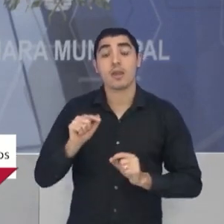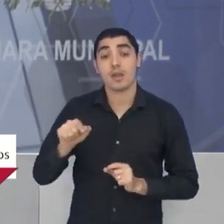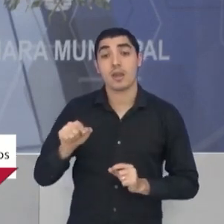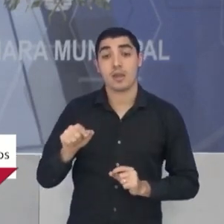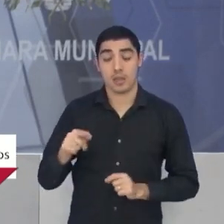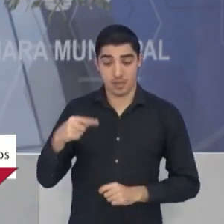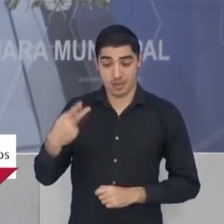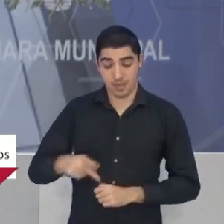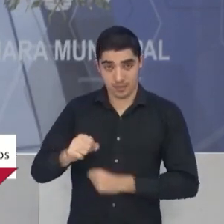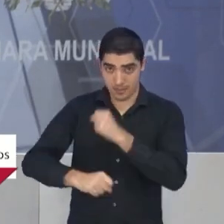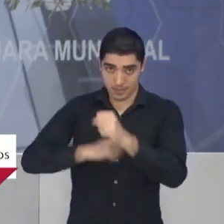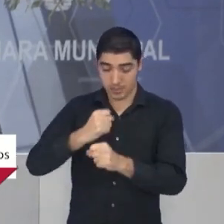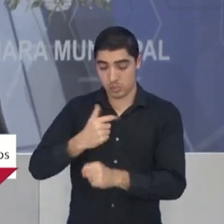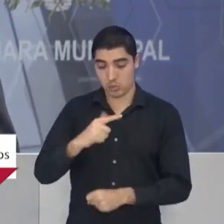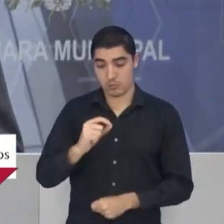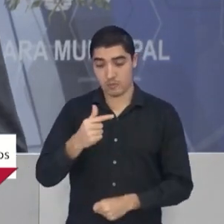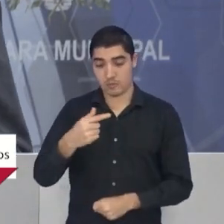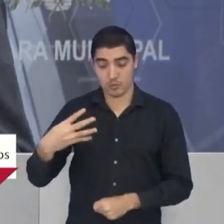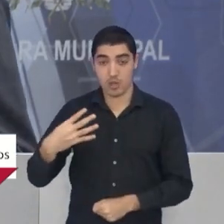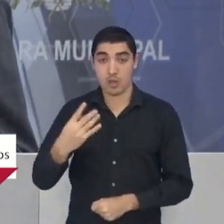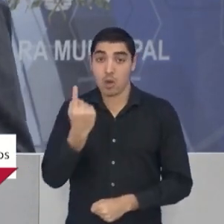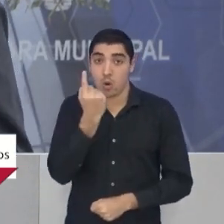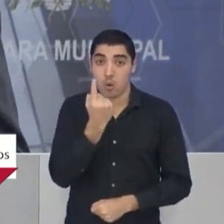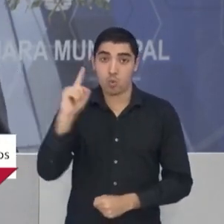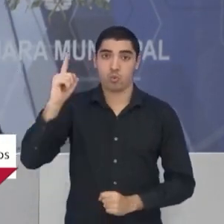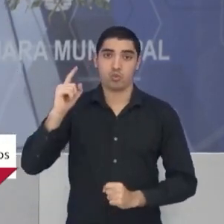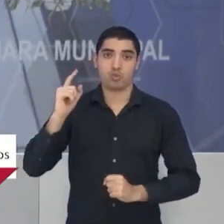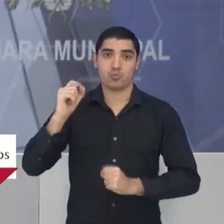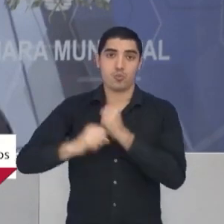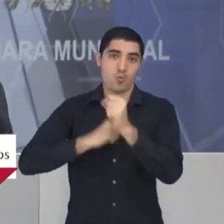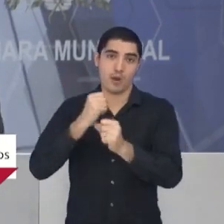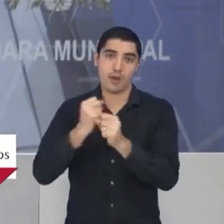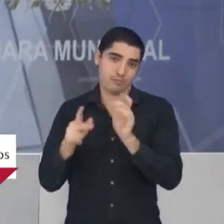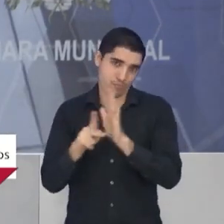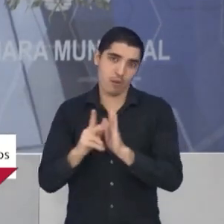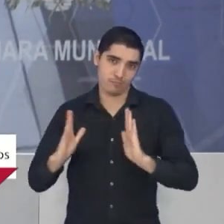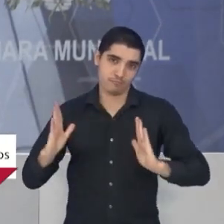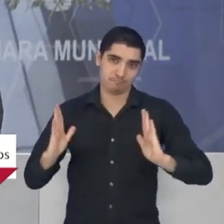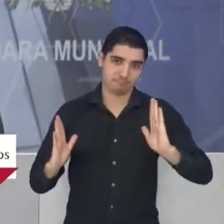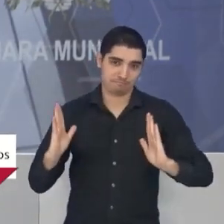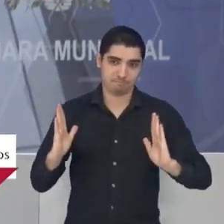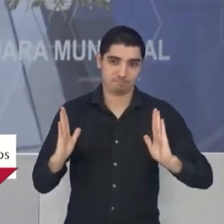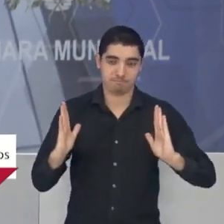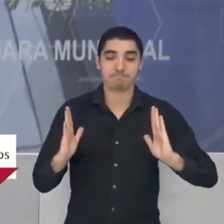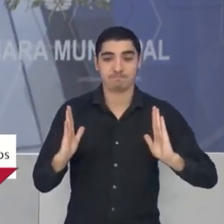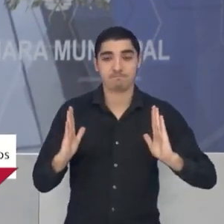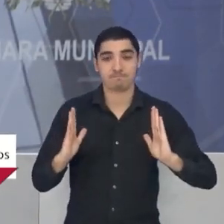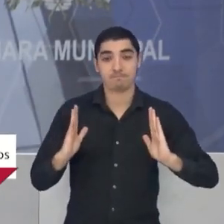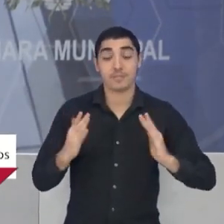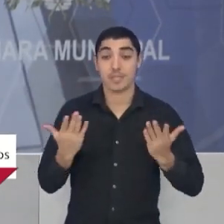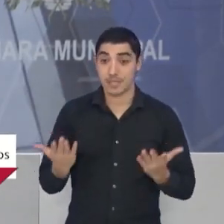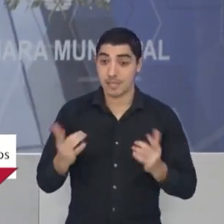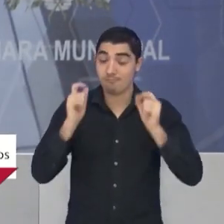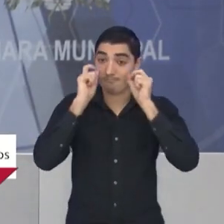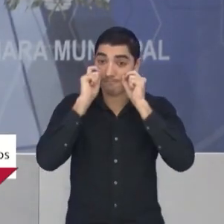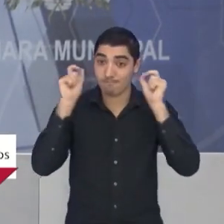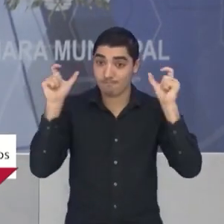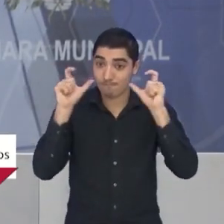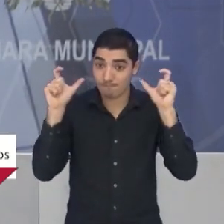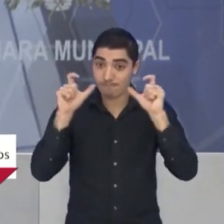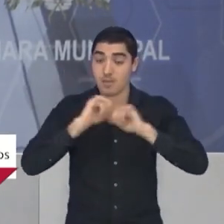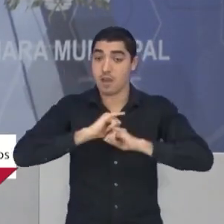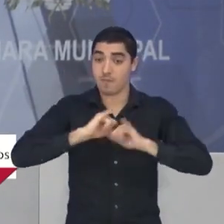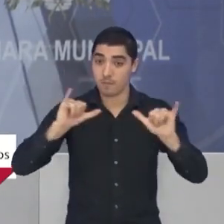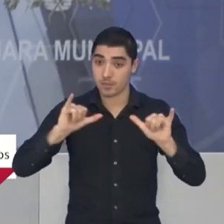mandato e nós estamos no último ano de mandato portanto alerta para todos e nós